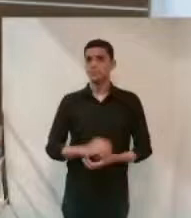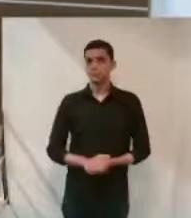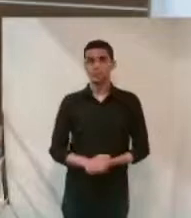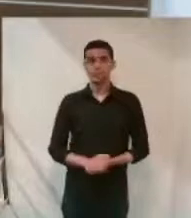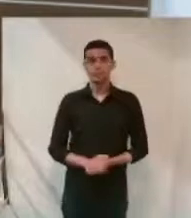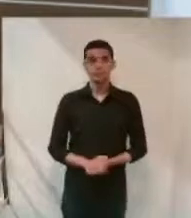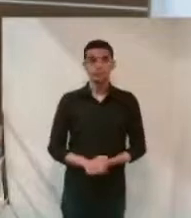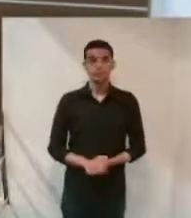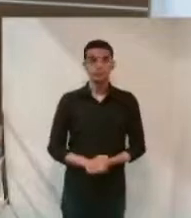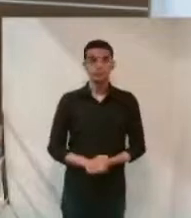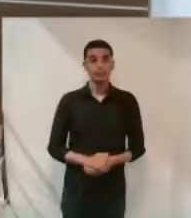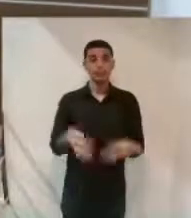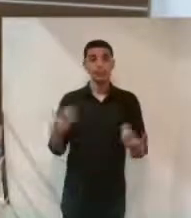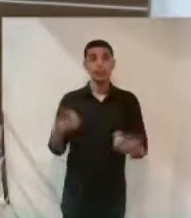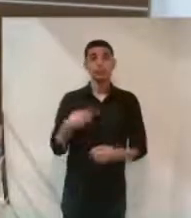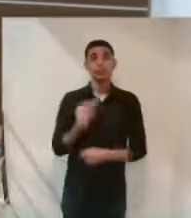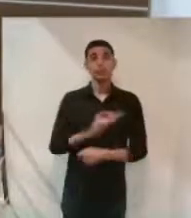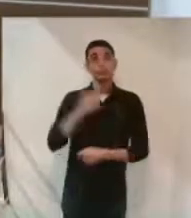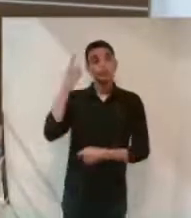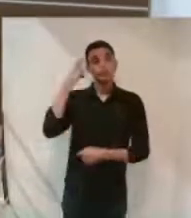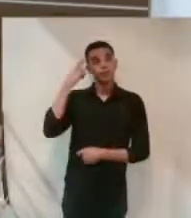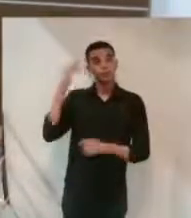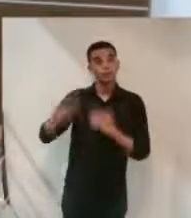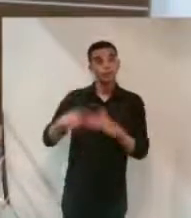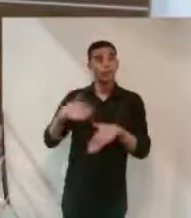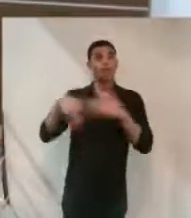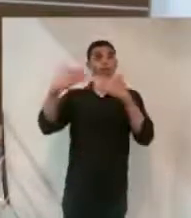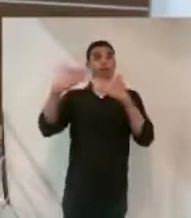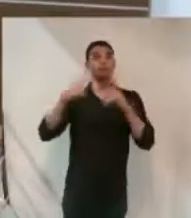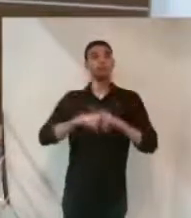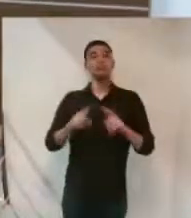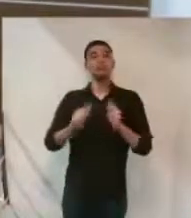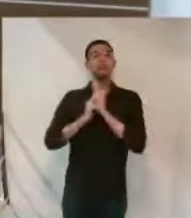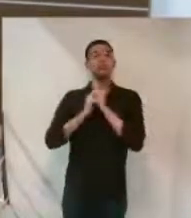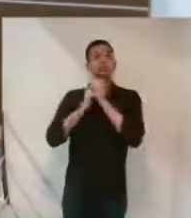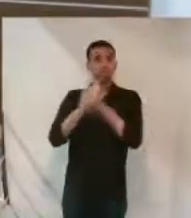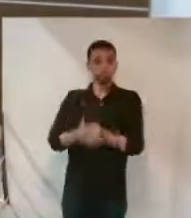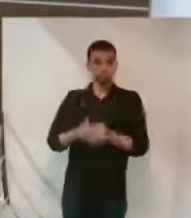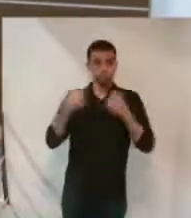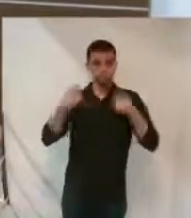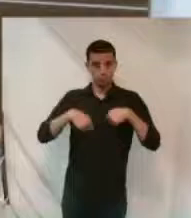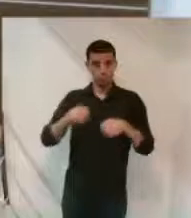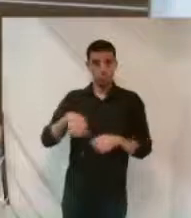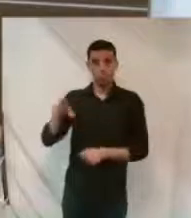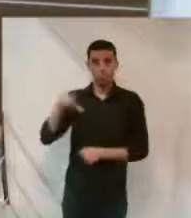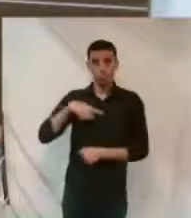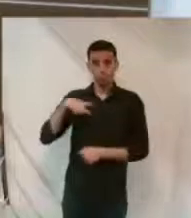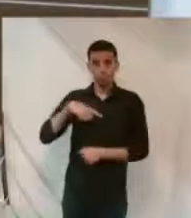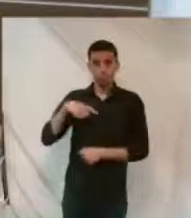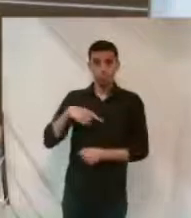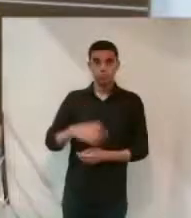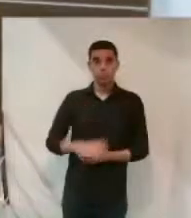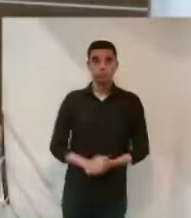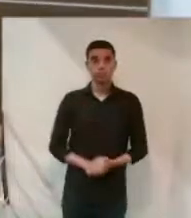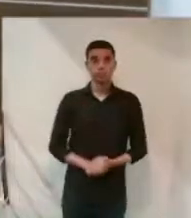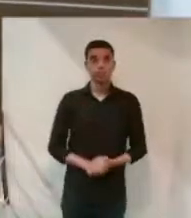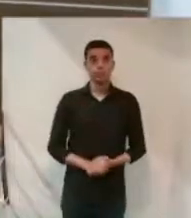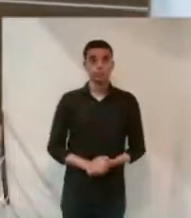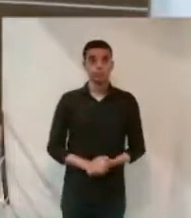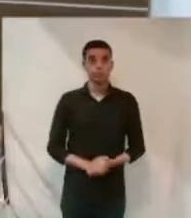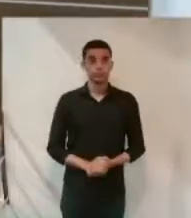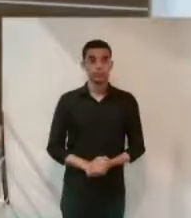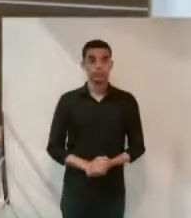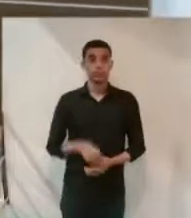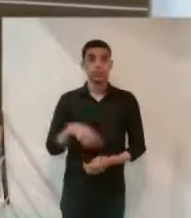pensando nessa evolução, não só na evolução, mas no acompanhamento que é necessário, a gente faz